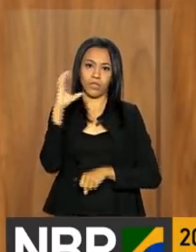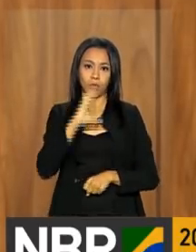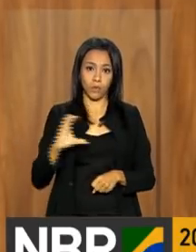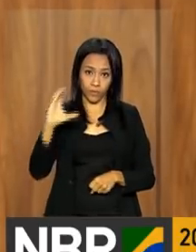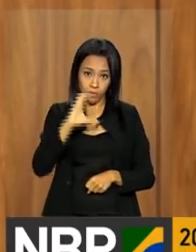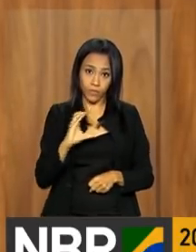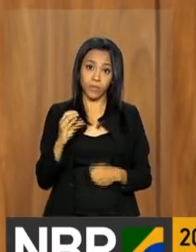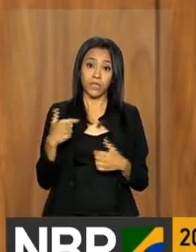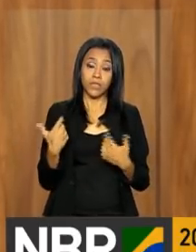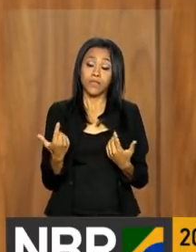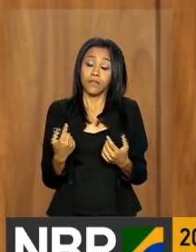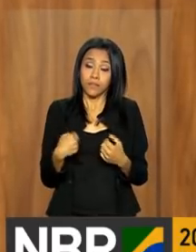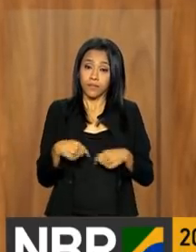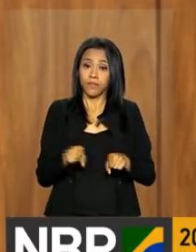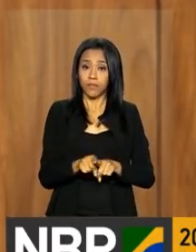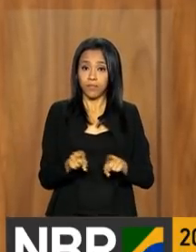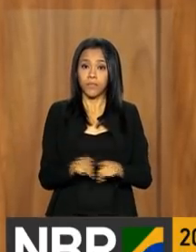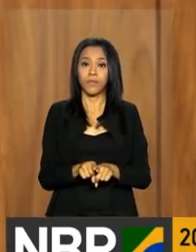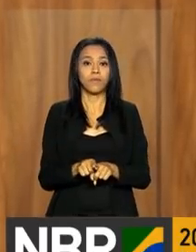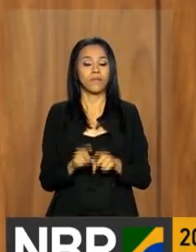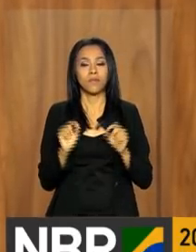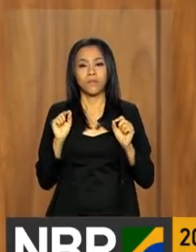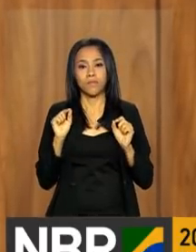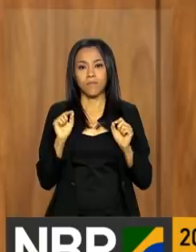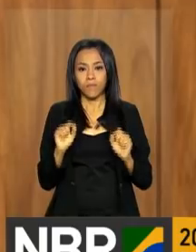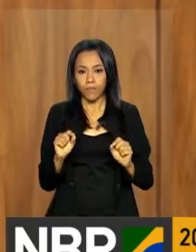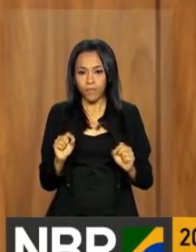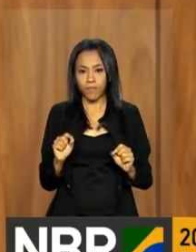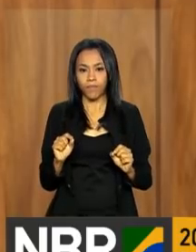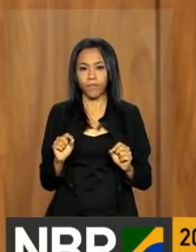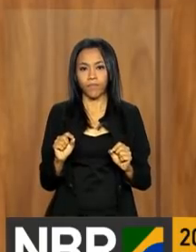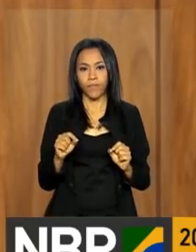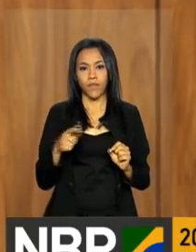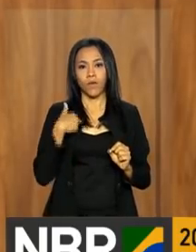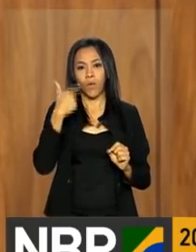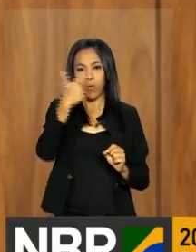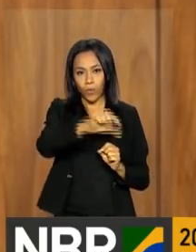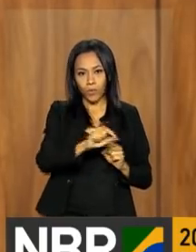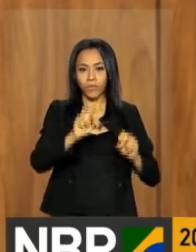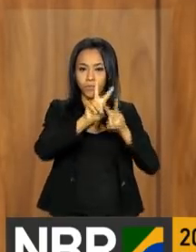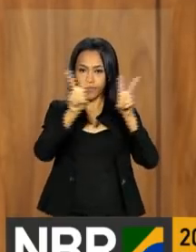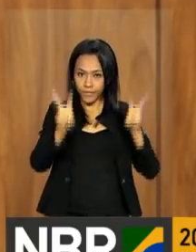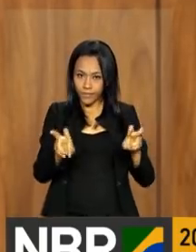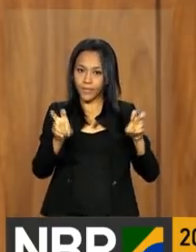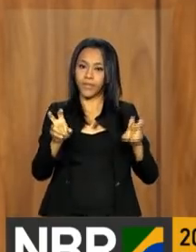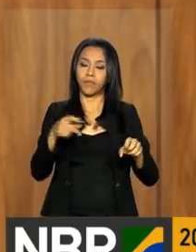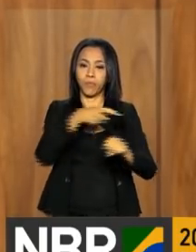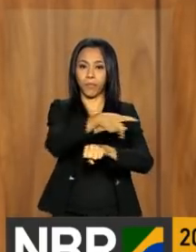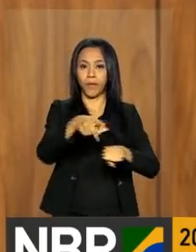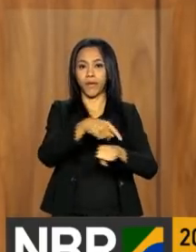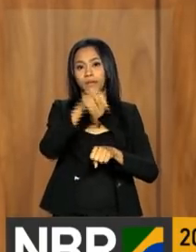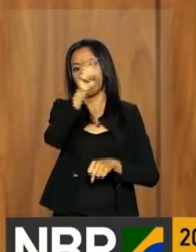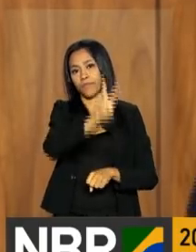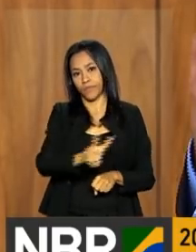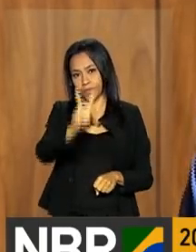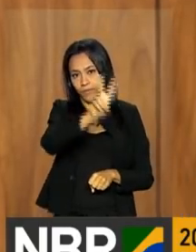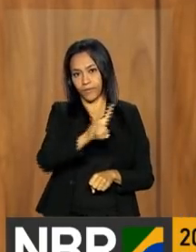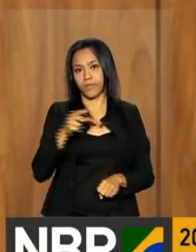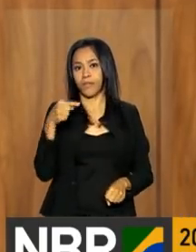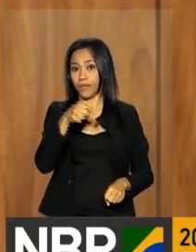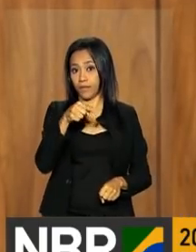também, evidentemente, tratamos da situação da Venezuela, né? Este